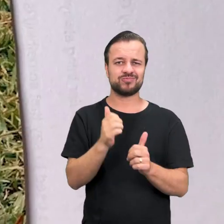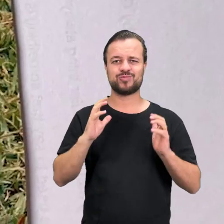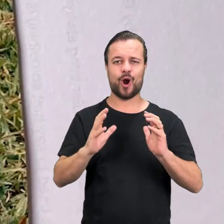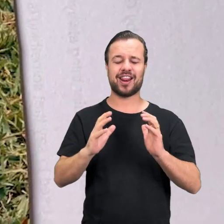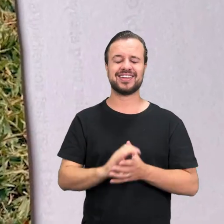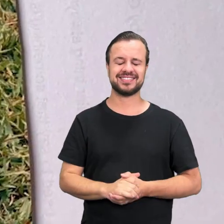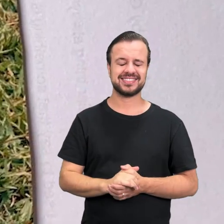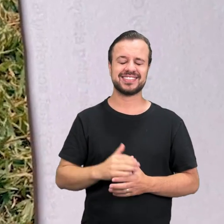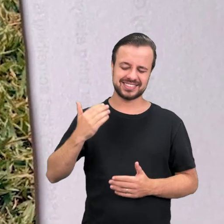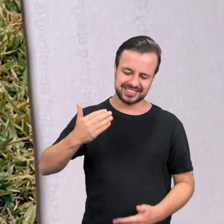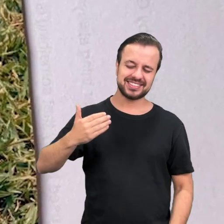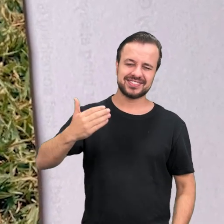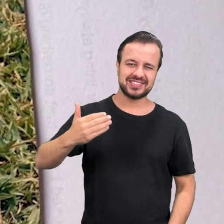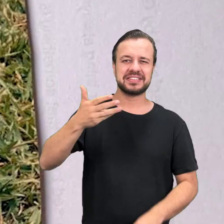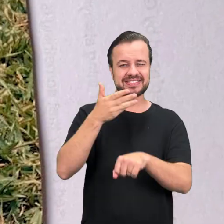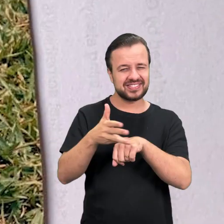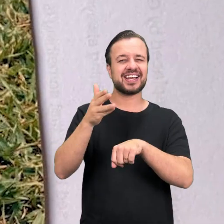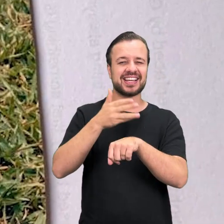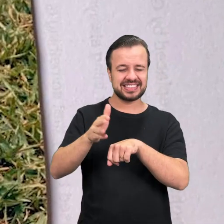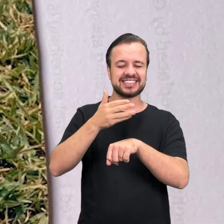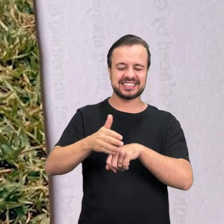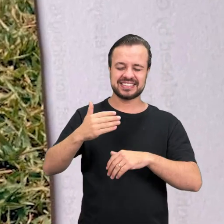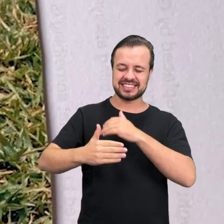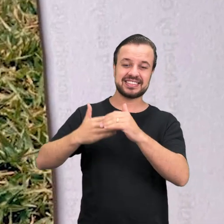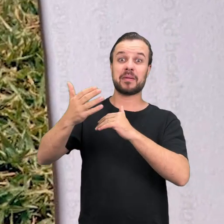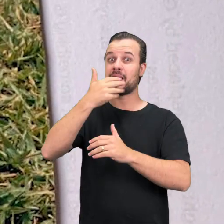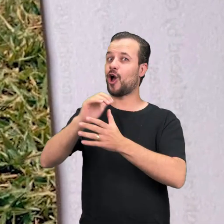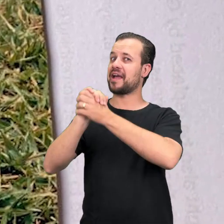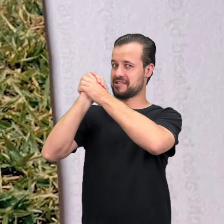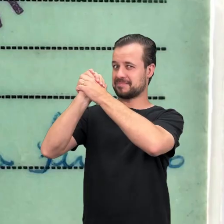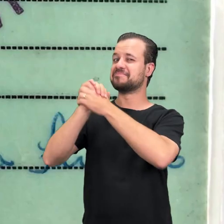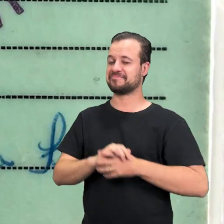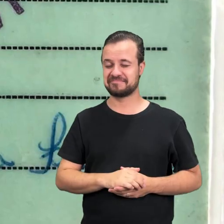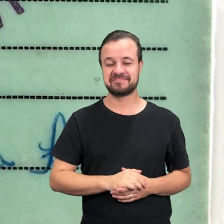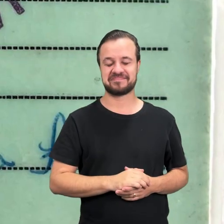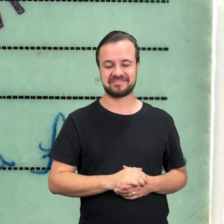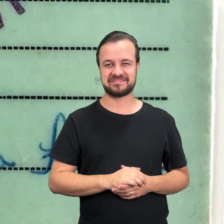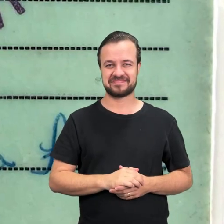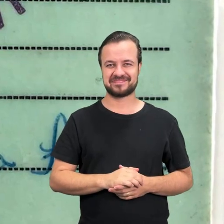gente foi pegando o jeito, a gente foi, chegamos a ser campeão não sei quantas vezes.